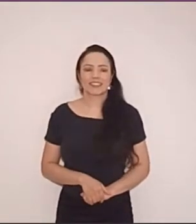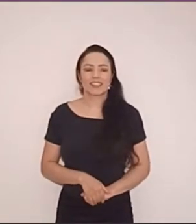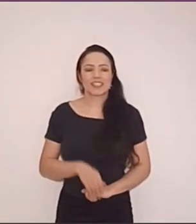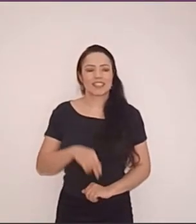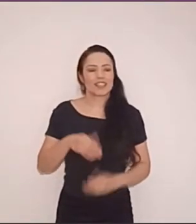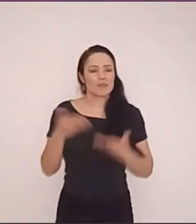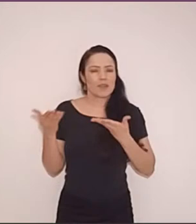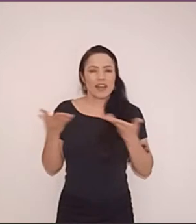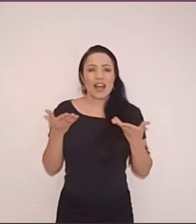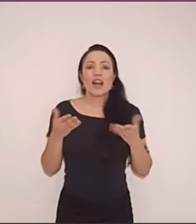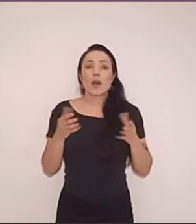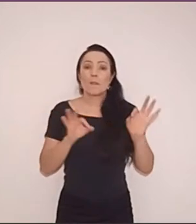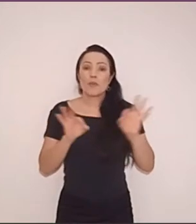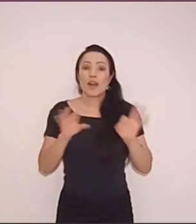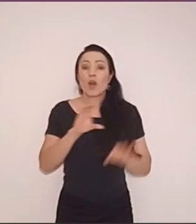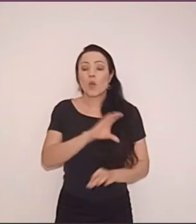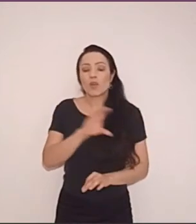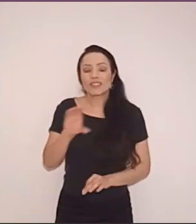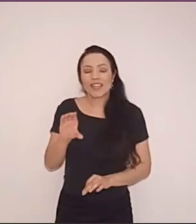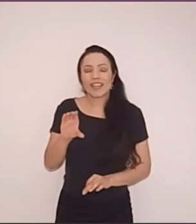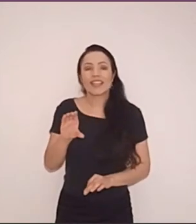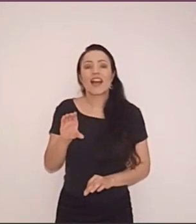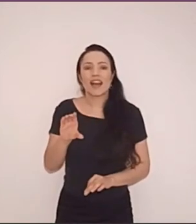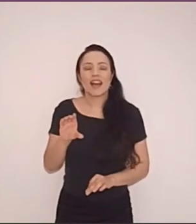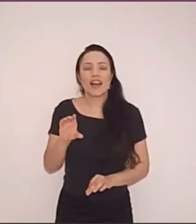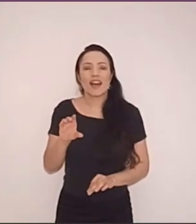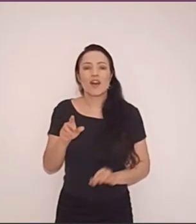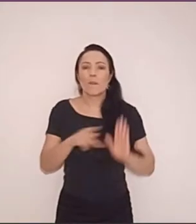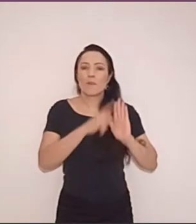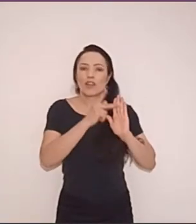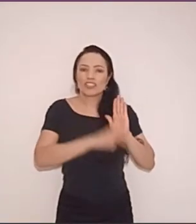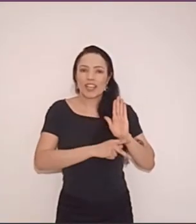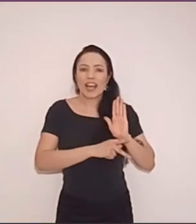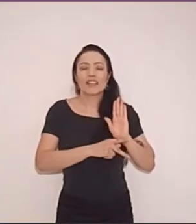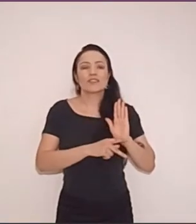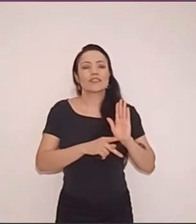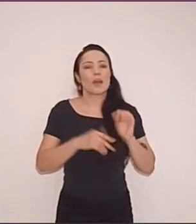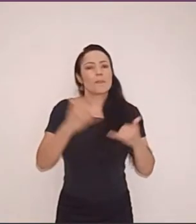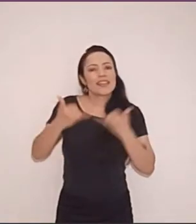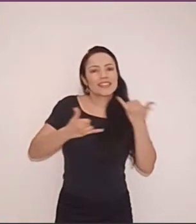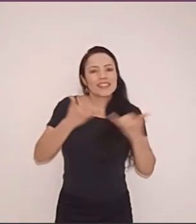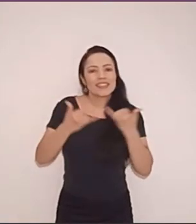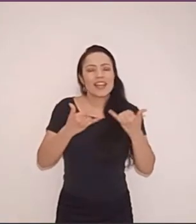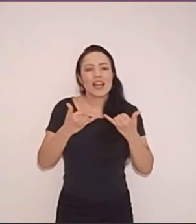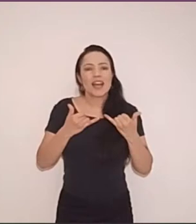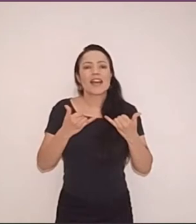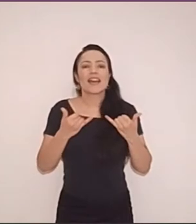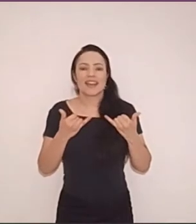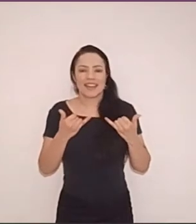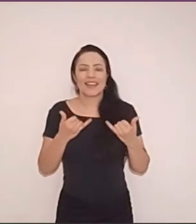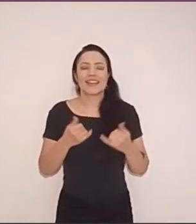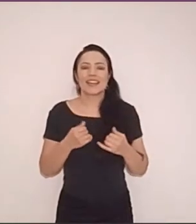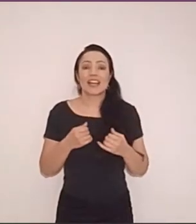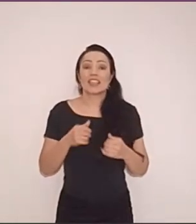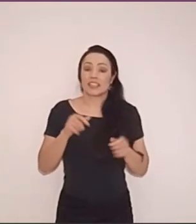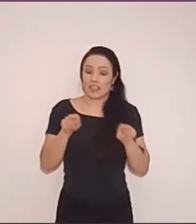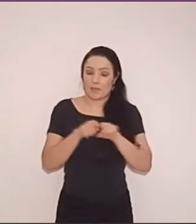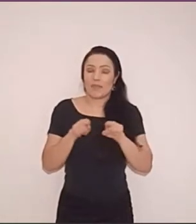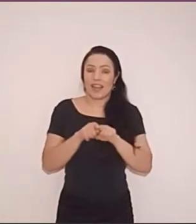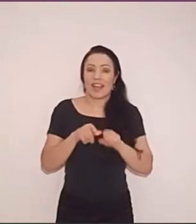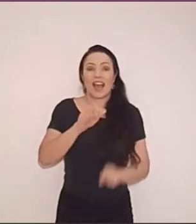Nogueira acordei no projeto de extensão brinquedoteca pedagogia Ingá e Nogueira também o